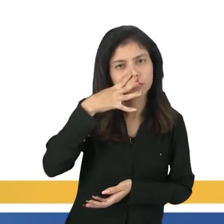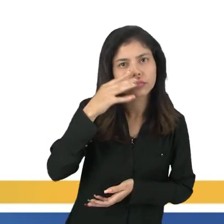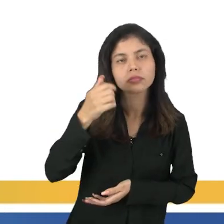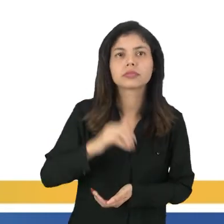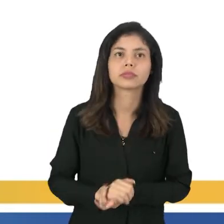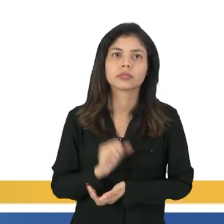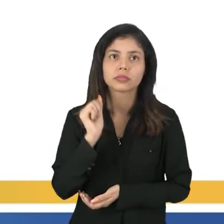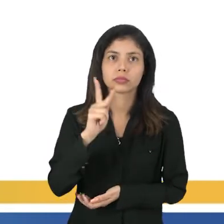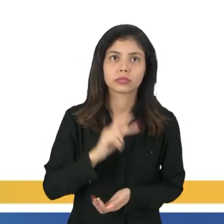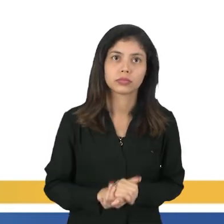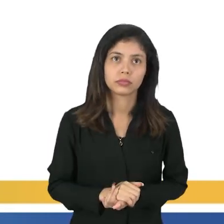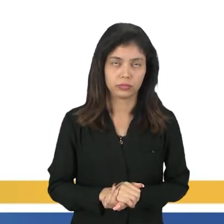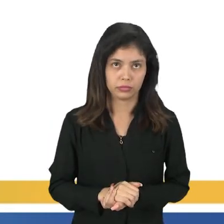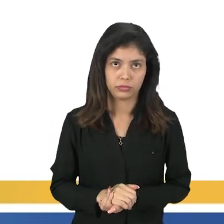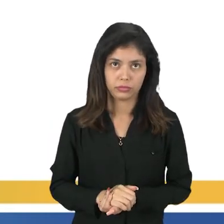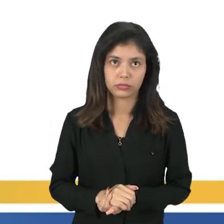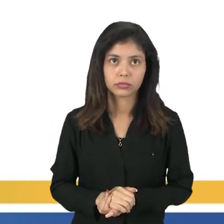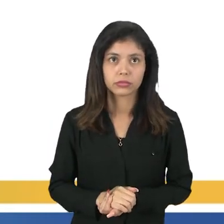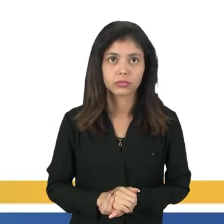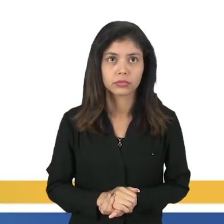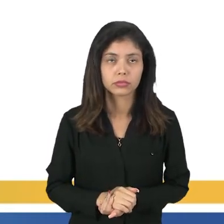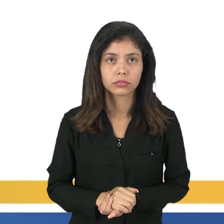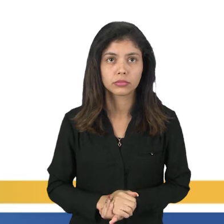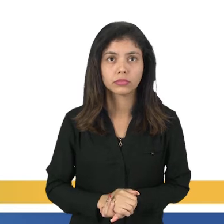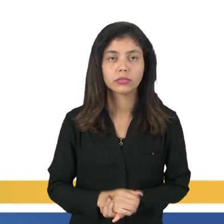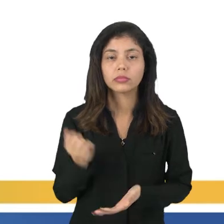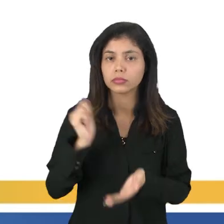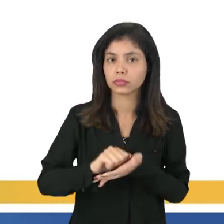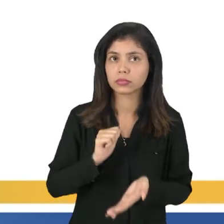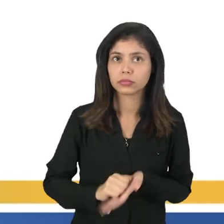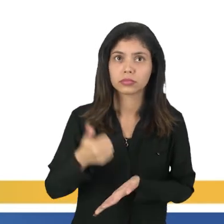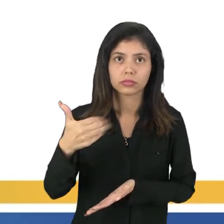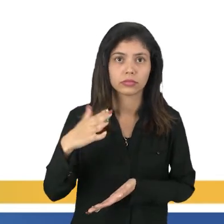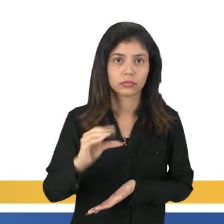Tá ok? Então, aqui eu reescrevo ele como